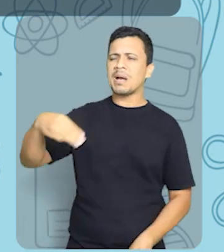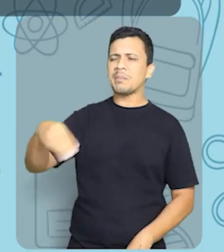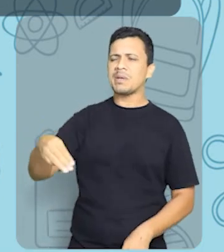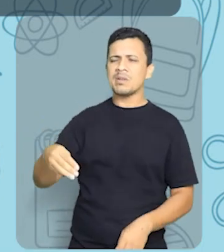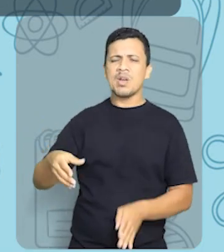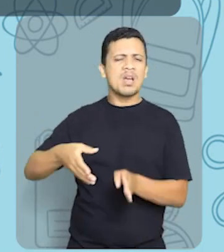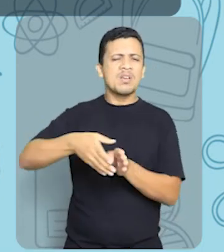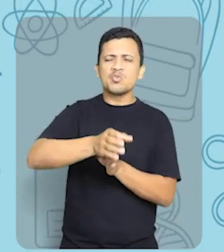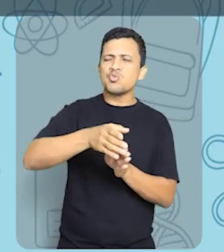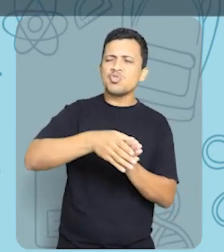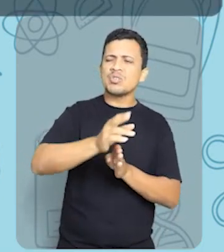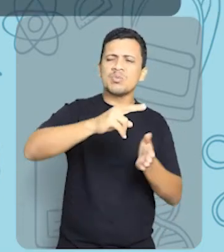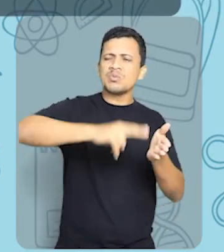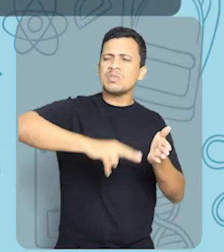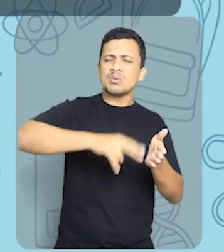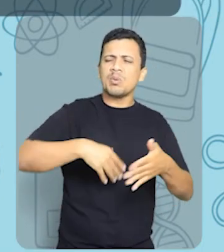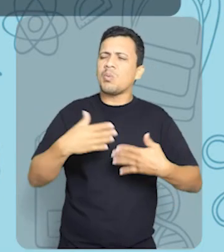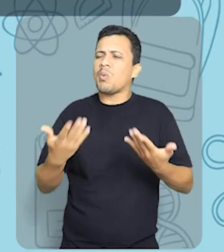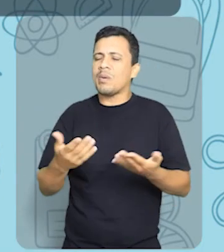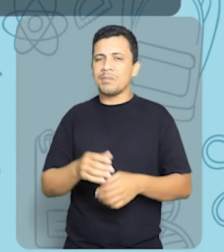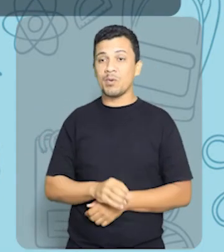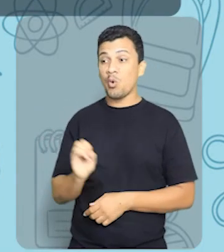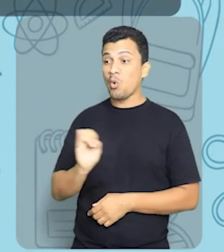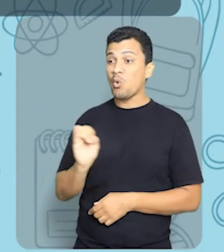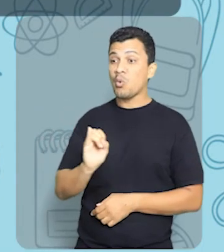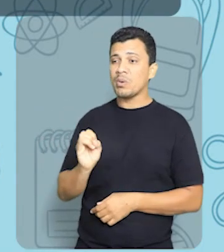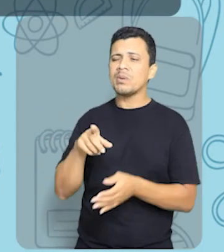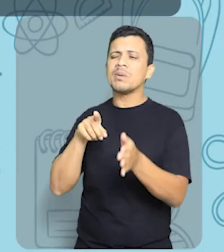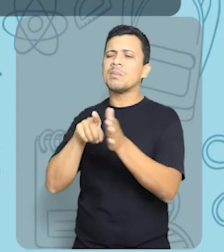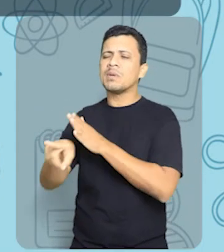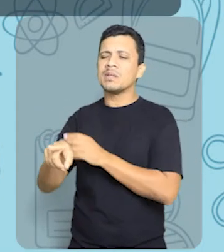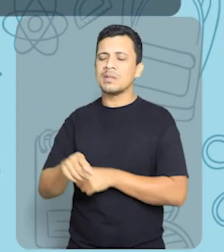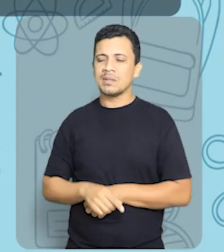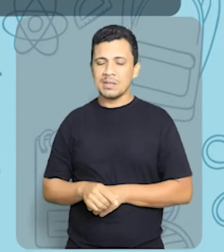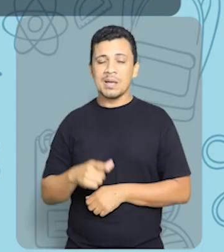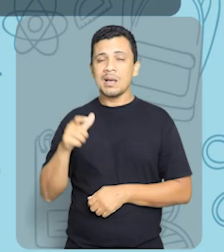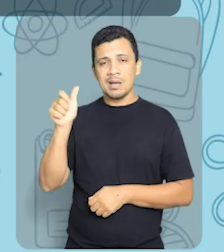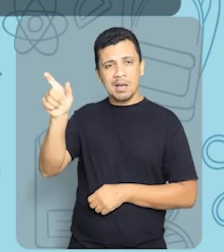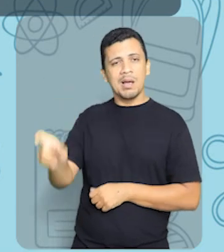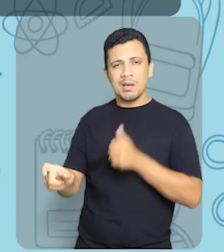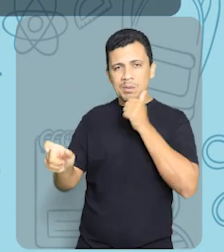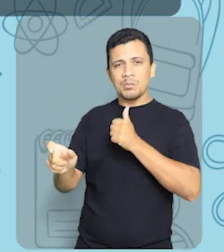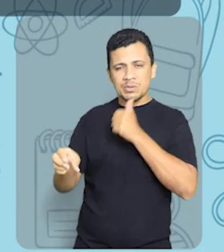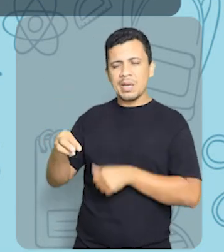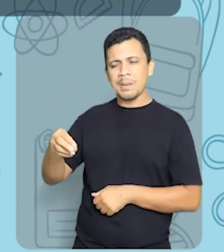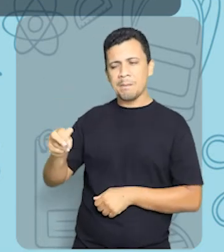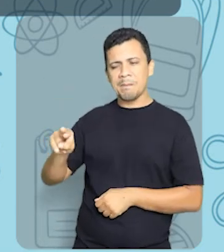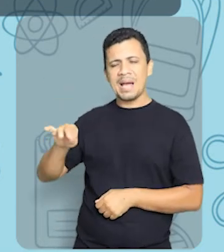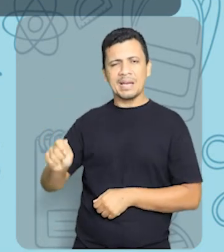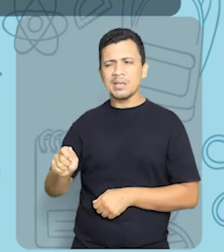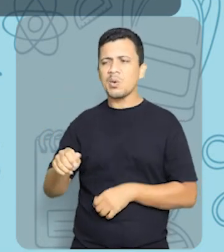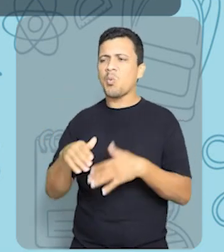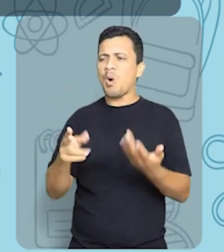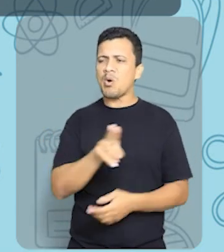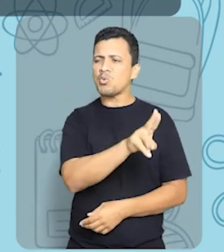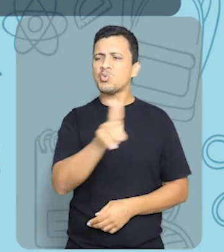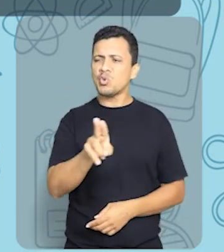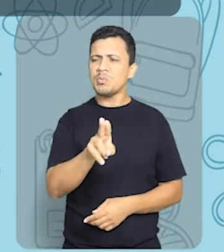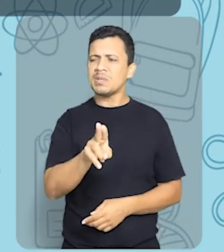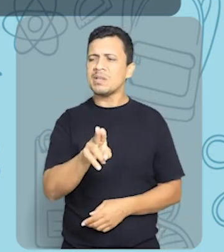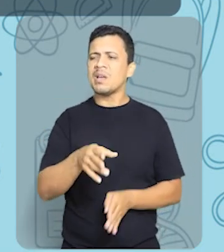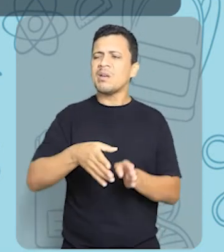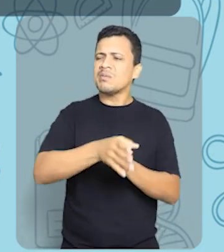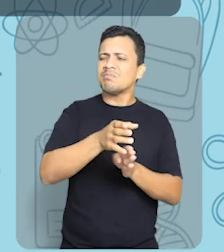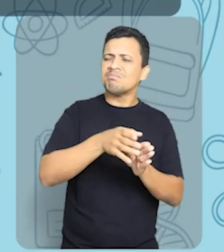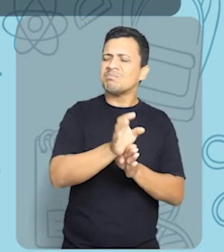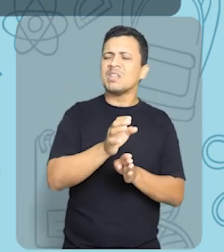sua sugestão de leitura? Oi, professora, deixa eu lhe perguntar. Além da Maria Firmina dos Reis, quais nomes a senhora indica para quem tem